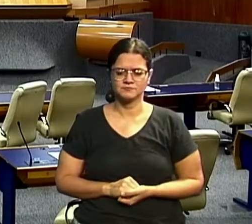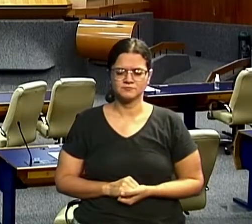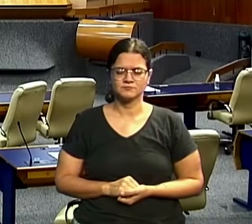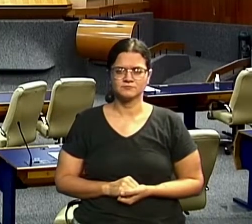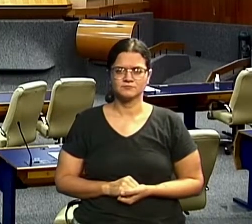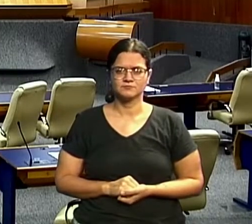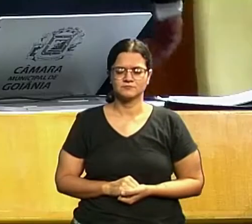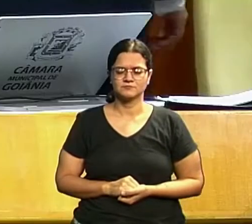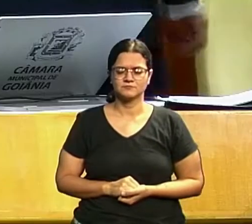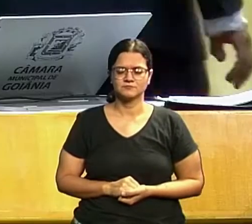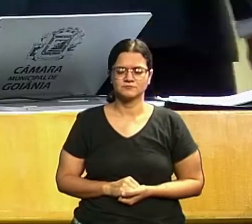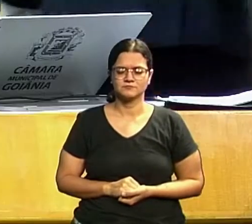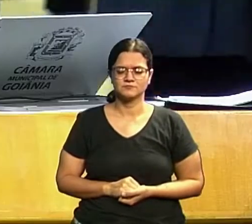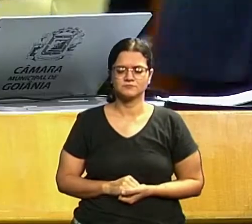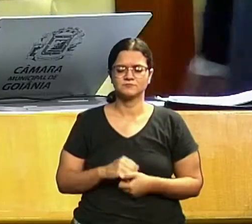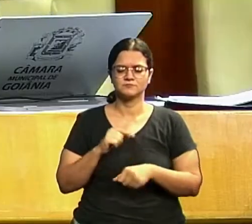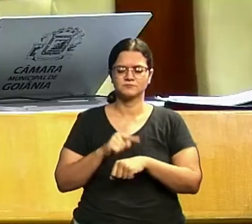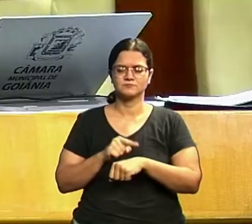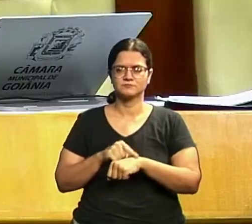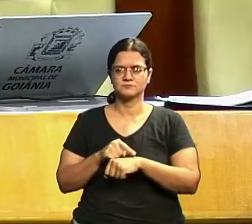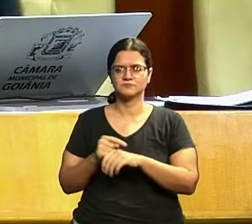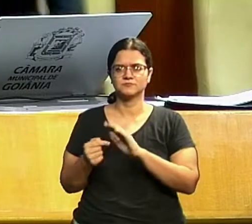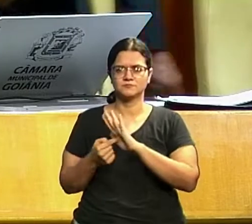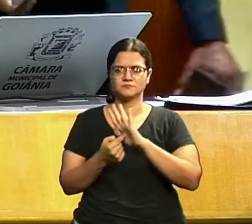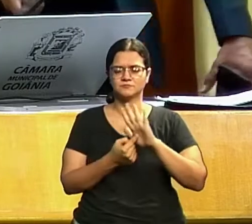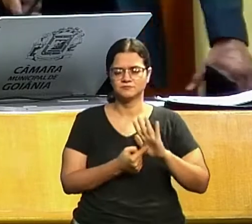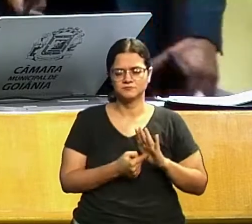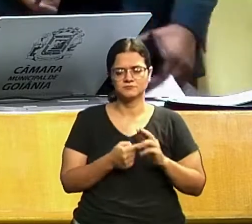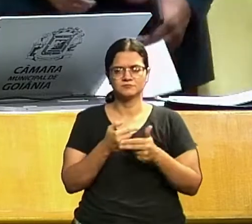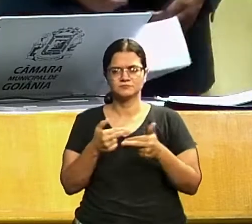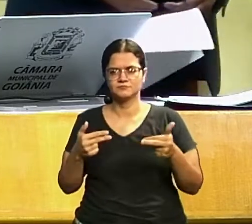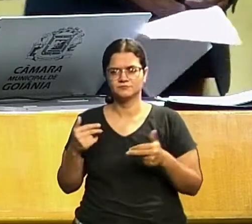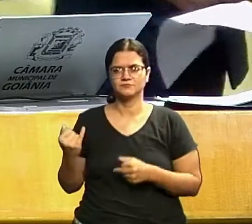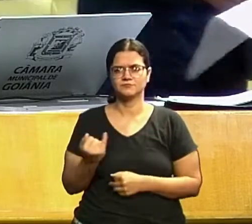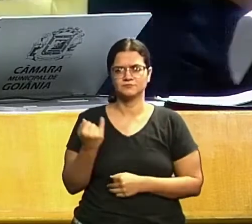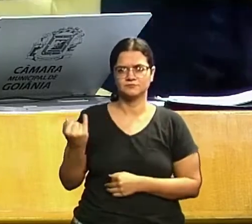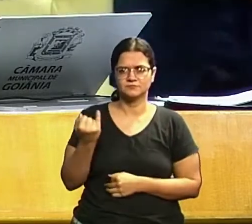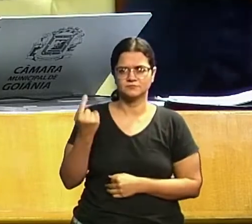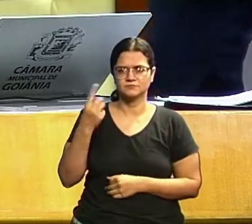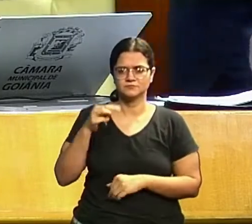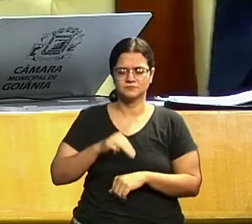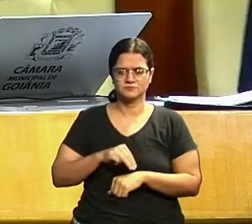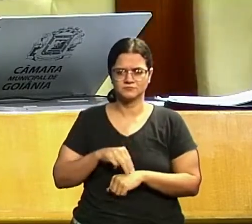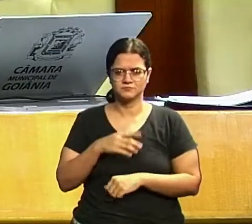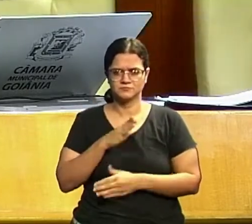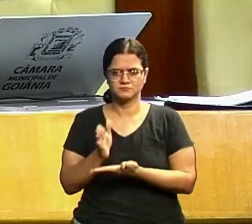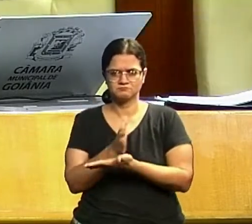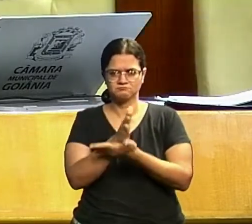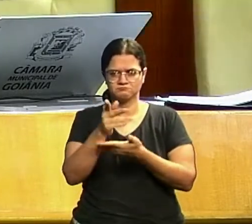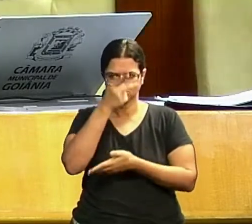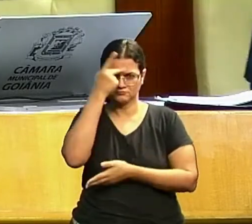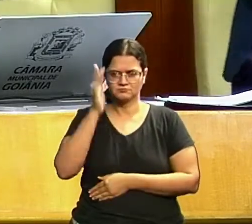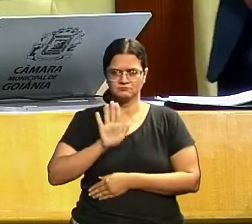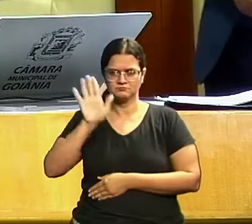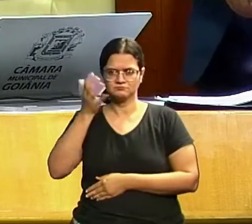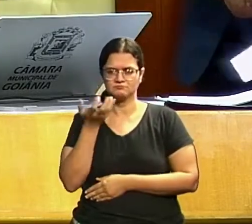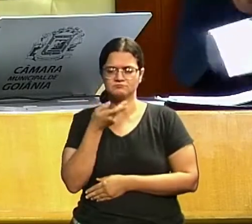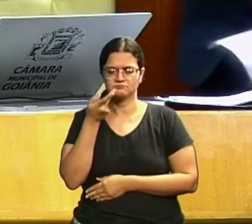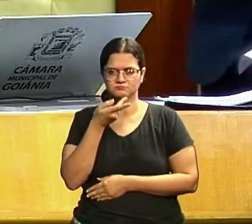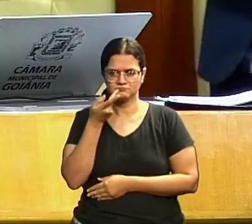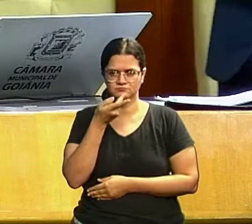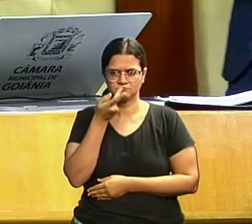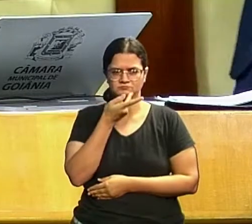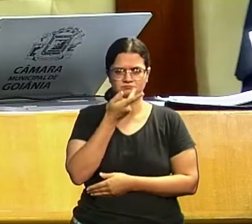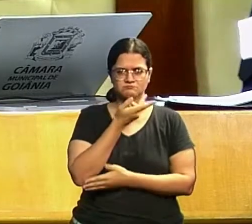Tá, obrigado. Momento ainda é destinado à apresentação de matérias. Algum vereador ainda deseja, senhores